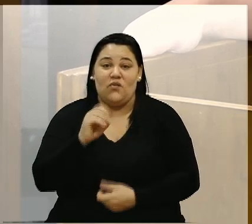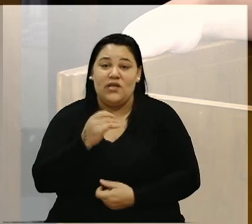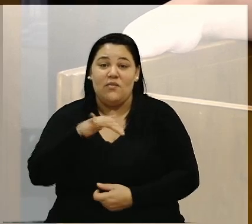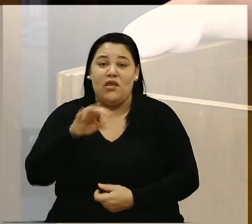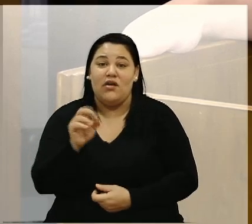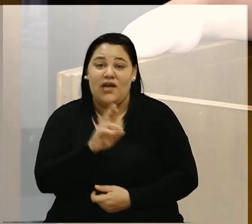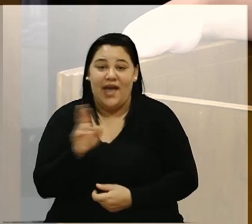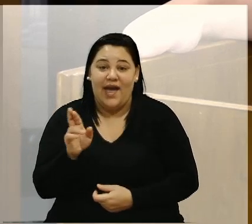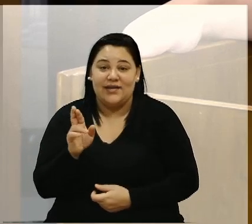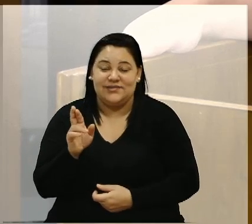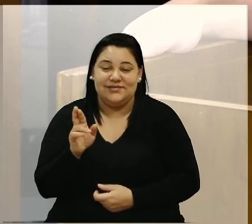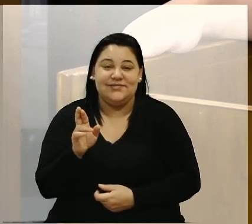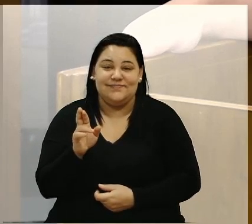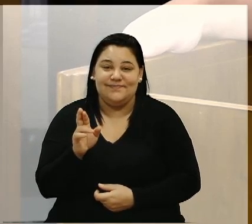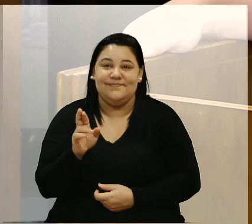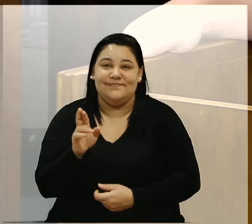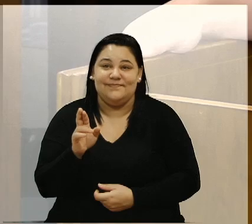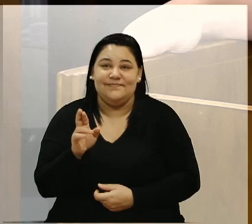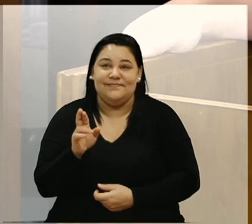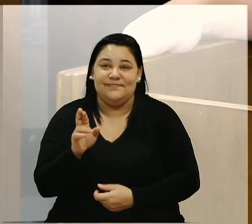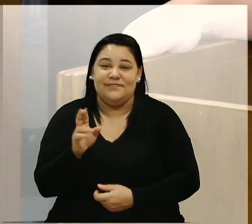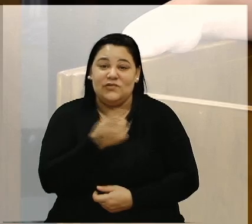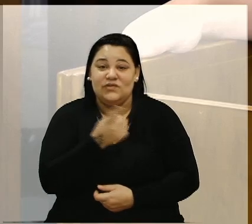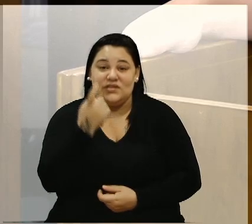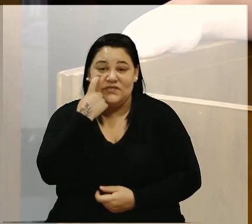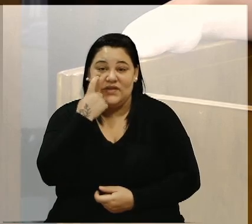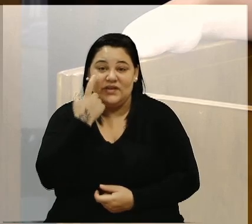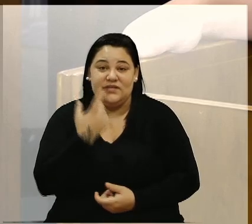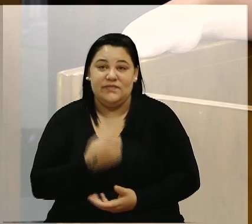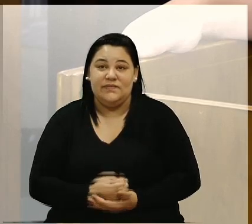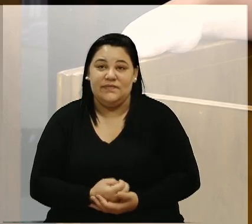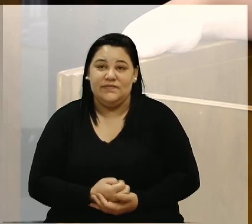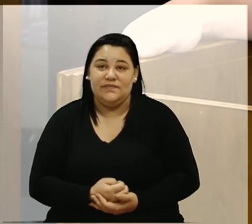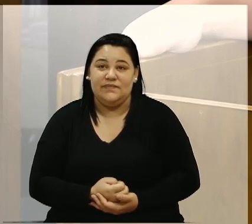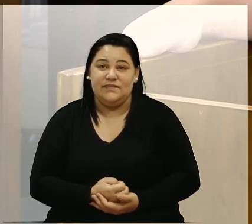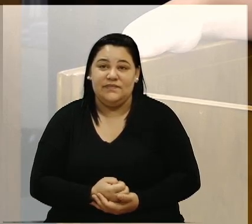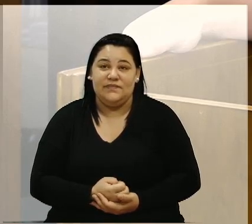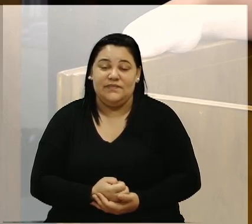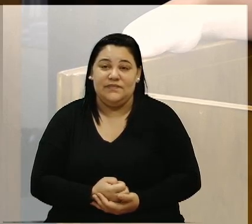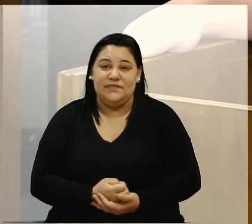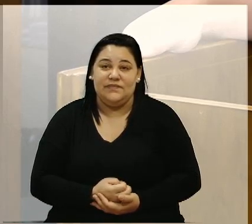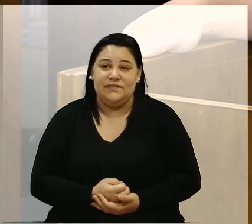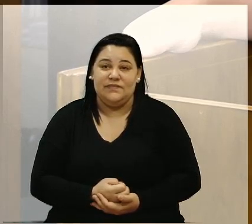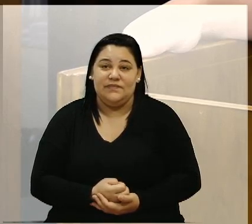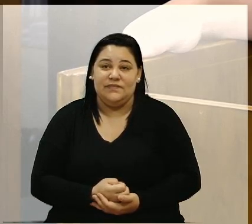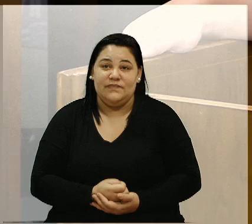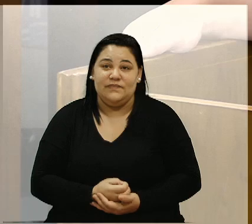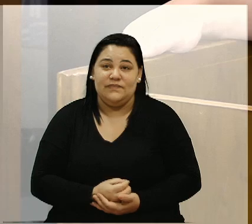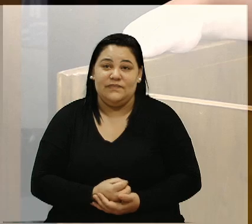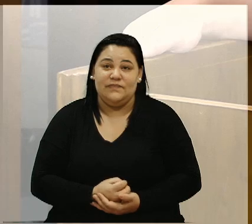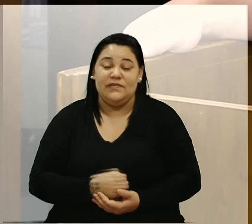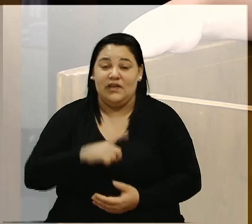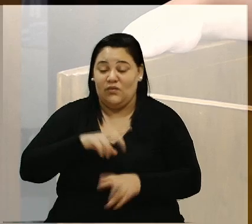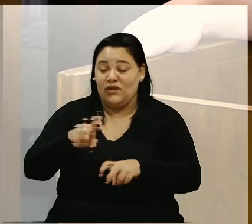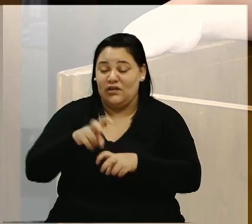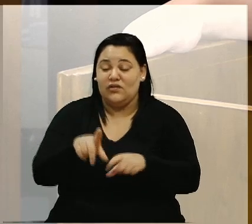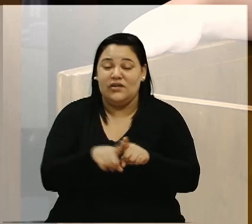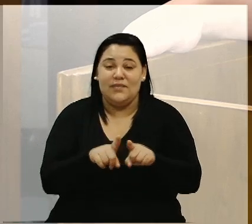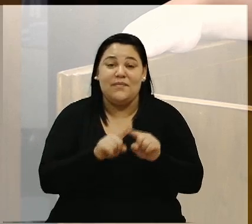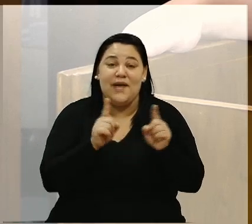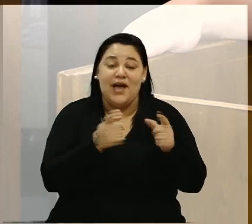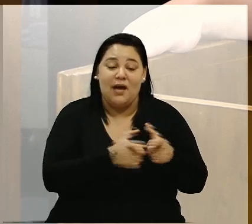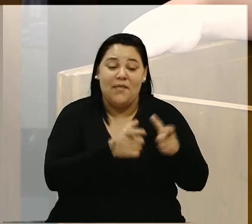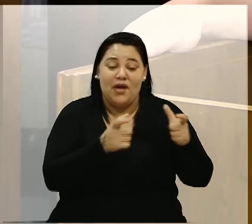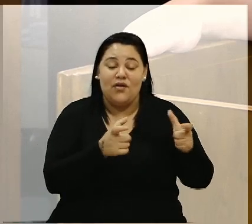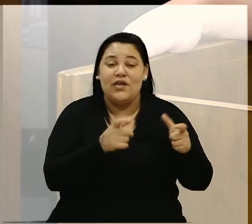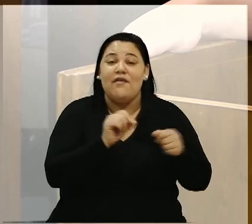em transporte. Vocês vejam, não estou dizendo que é tudo, porque nós temos o interior, mas uma grande parte faz